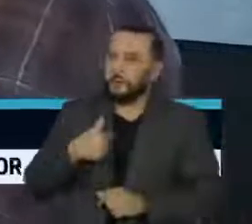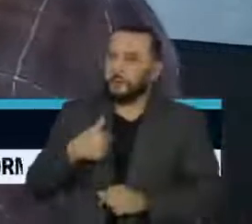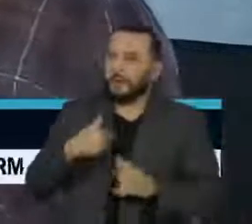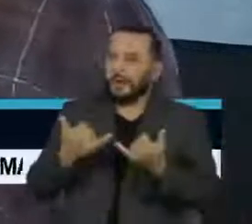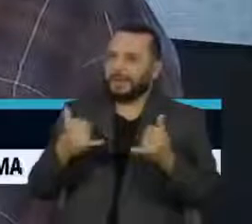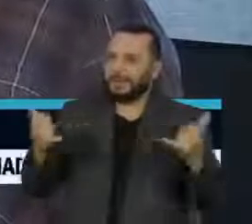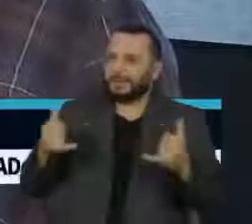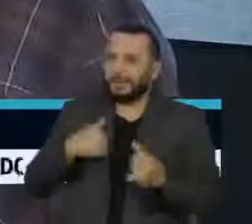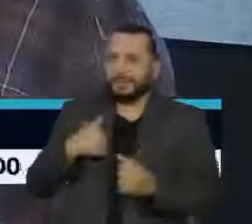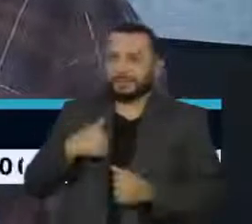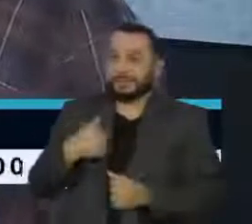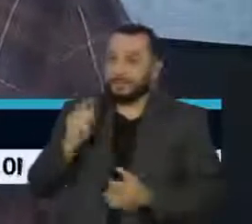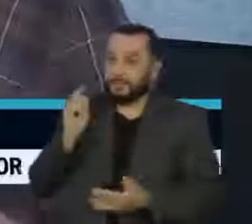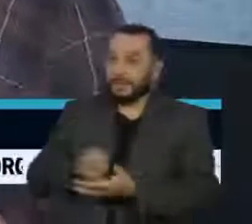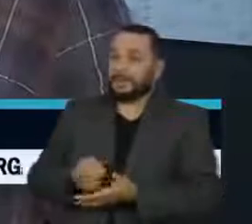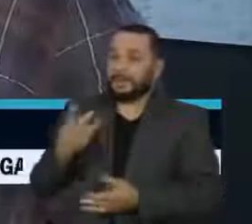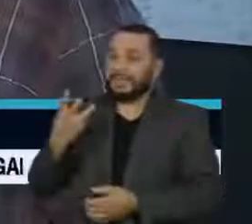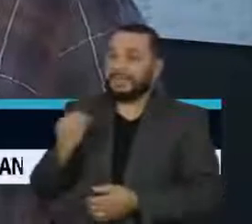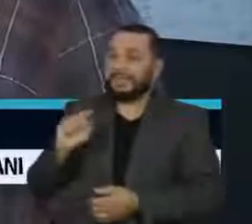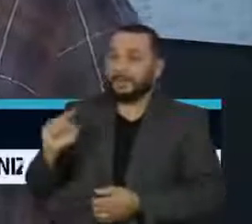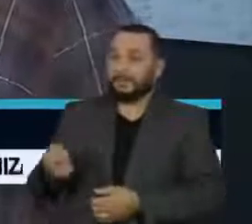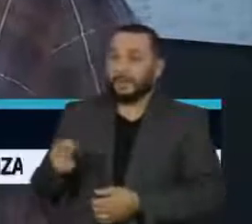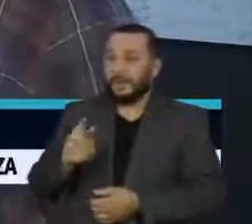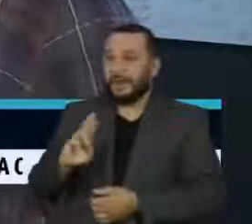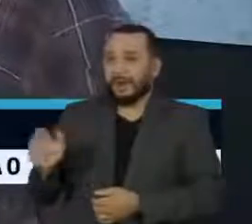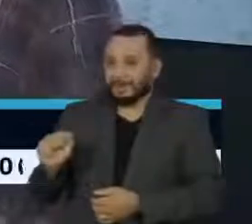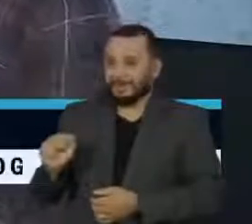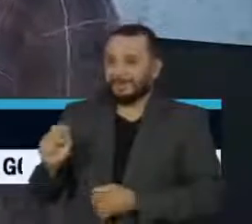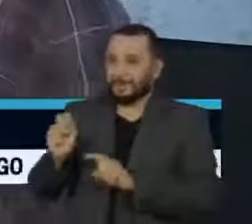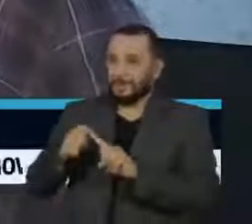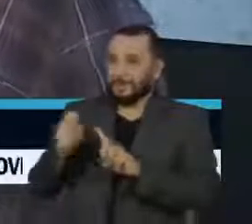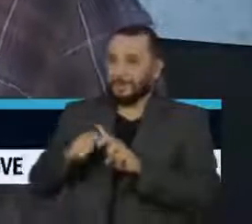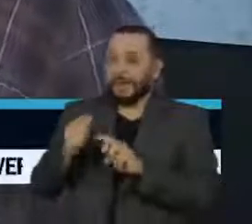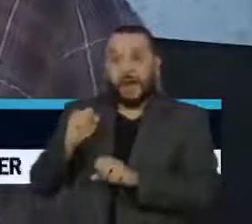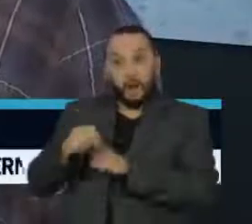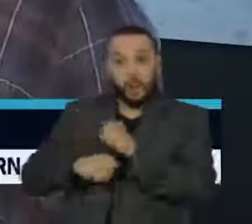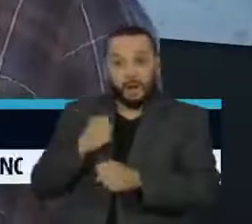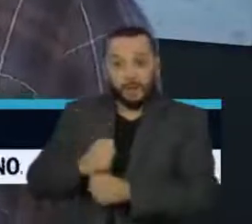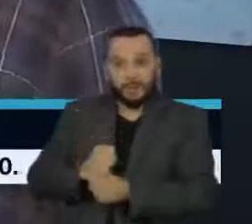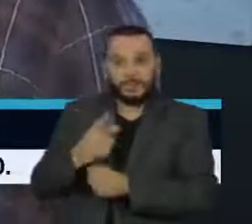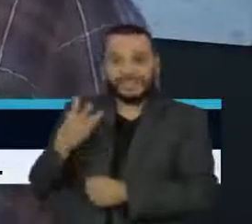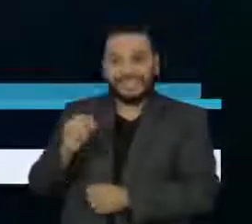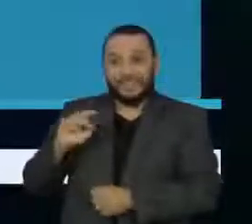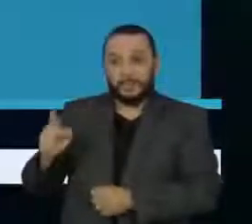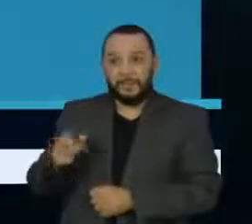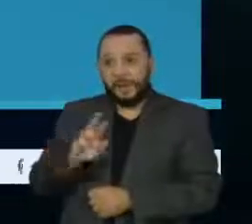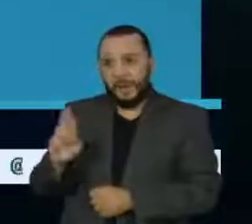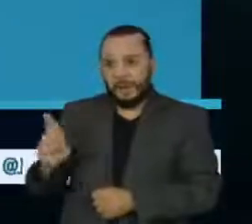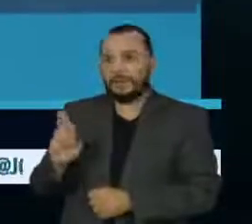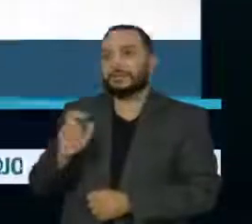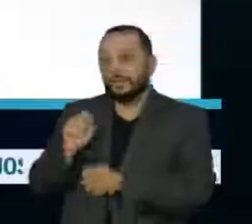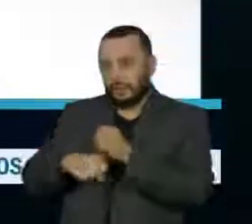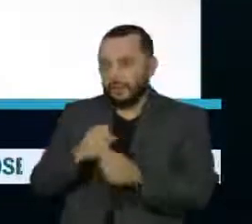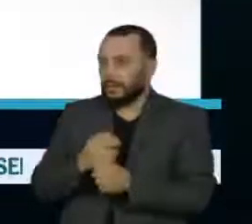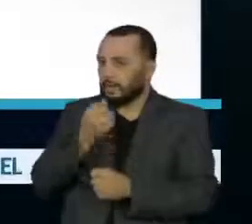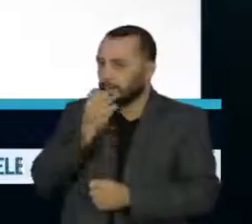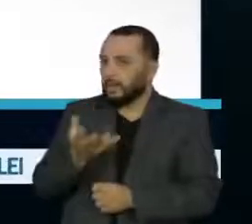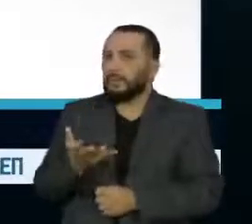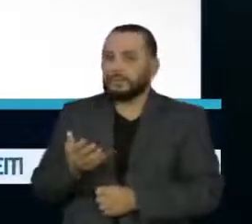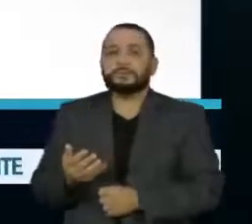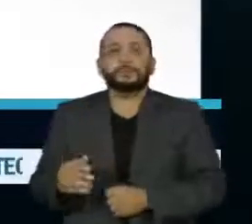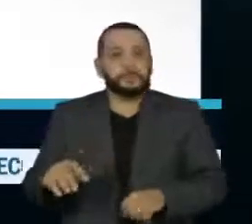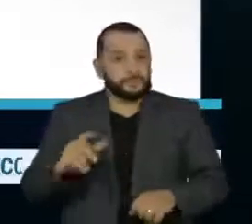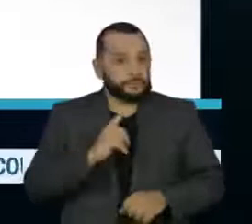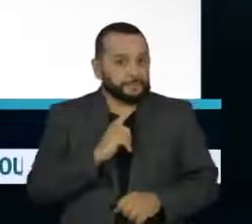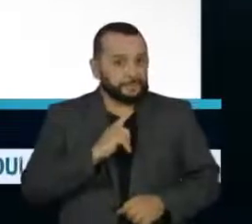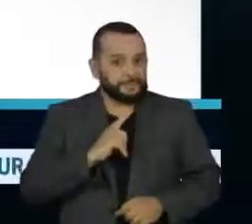por mês de R$ 30 mil. Então, uma economia de R$ 30 mil ao ano é um valor significativo. Ao longo dos 70 anos de